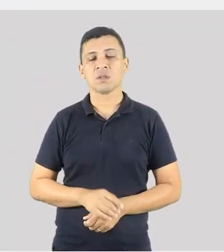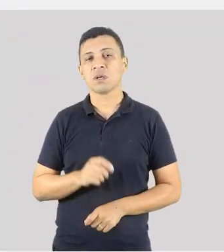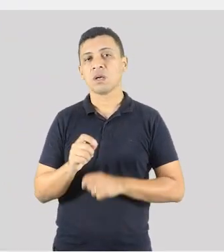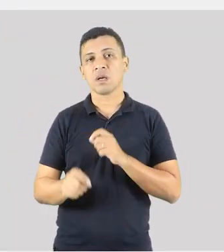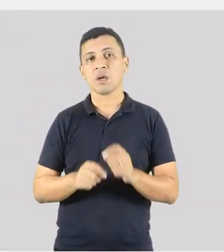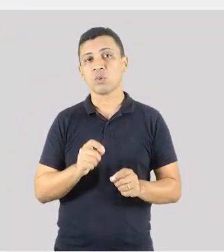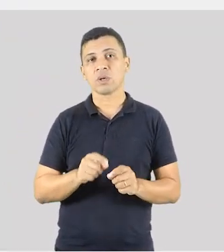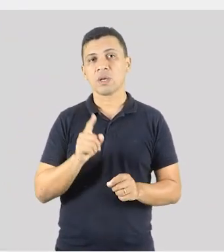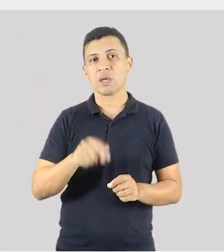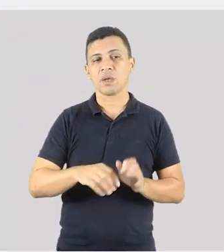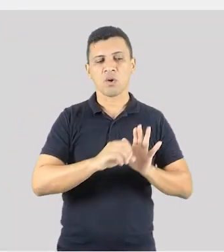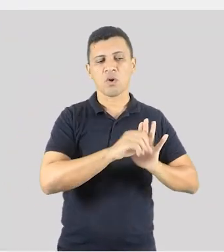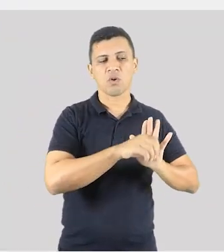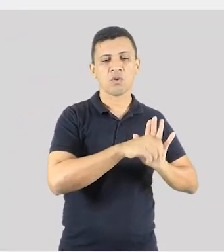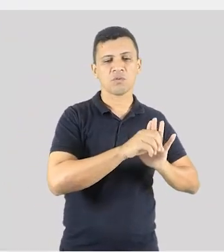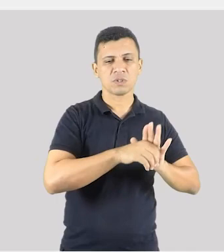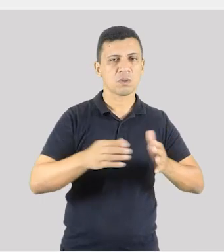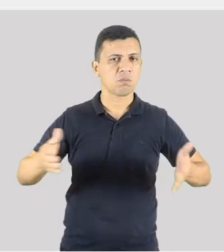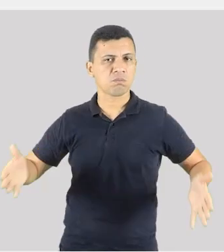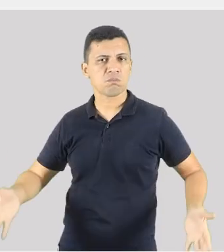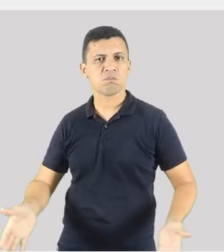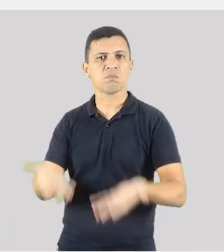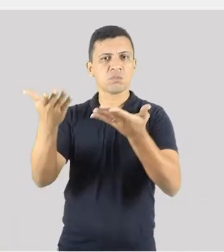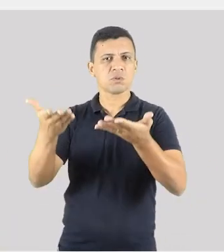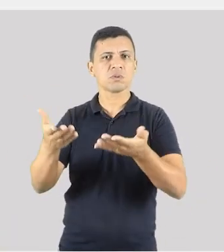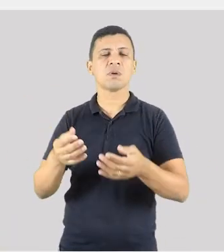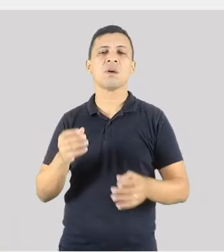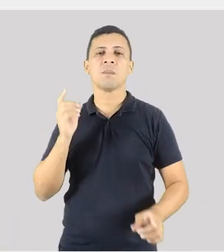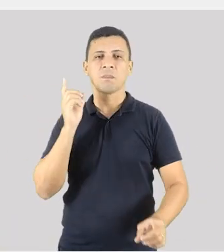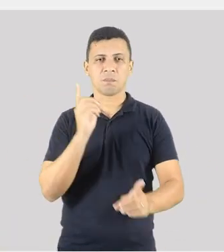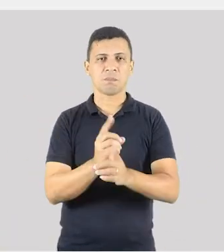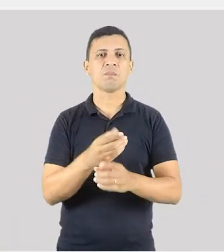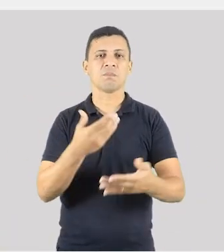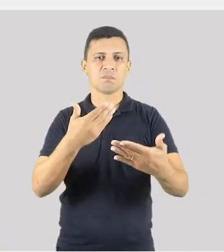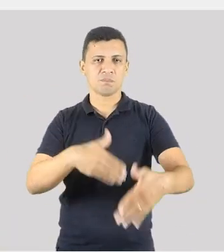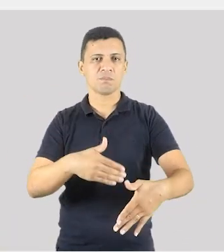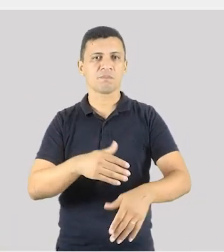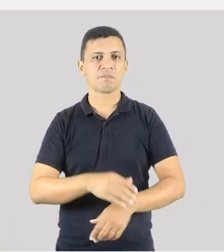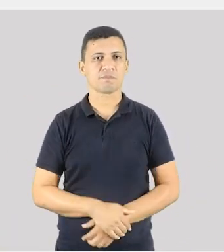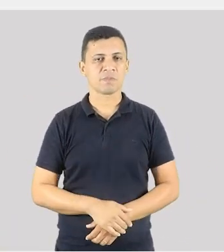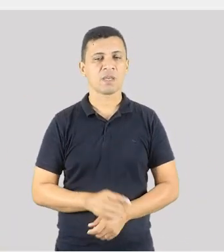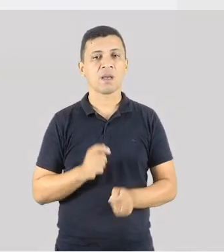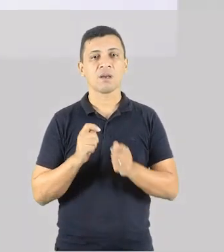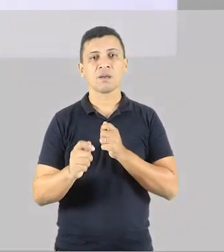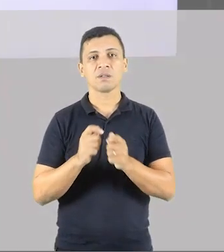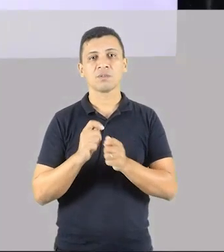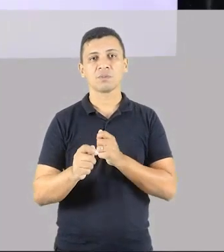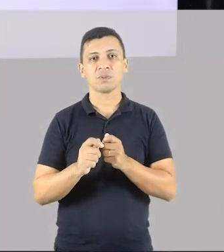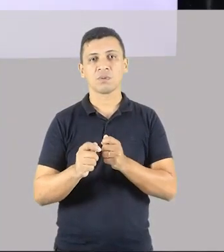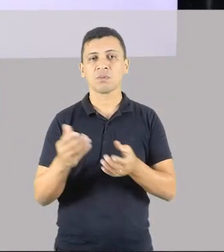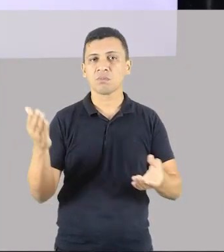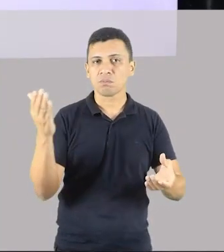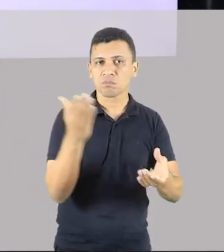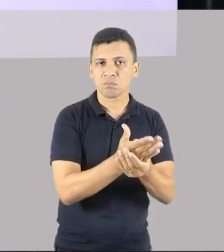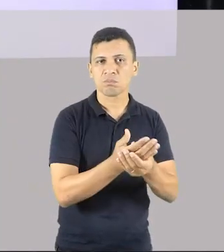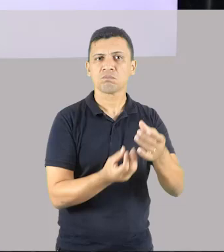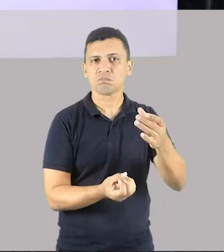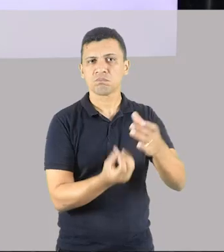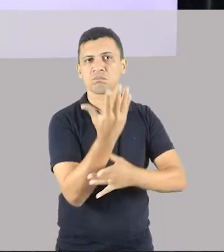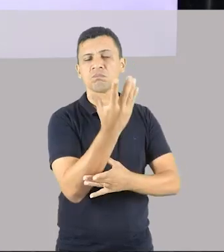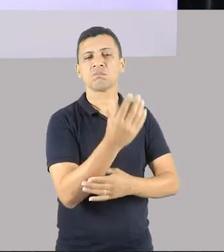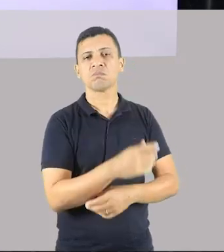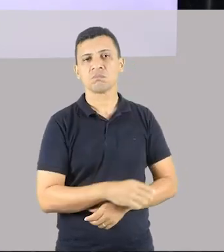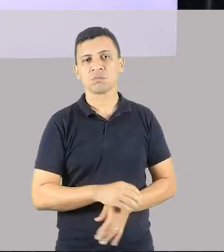do impulso oficial. Esse é outro nome dele que pode ter na sua prova. Vai garantir que a administração instaure processos